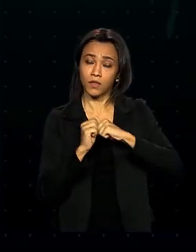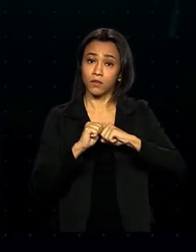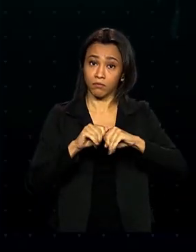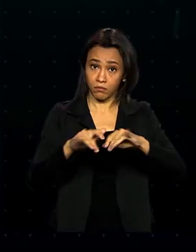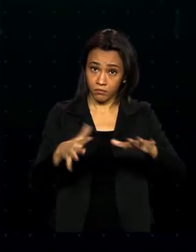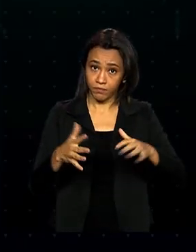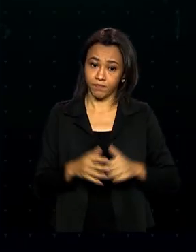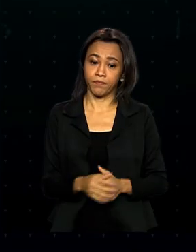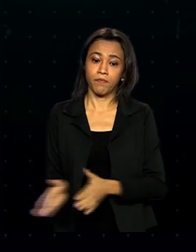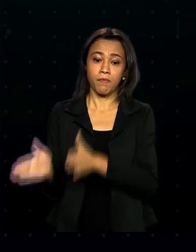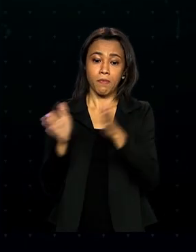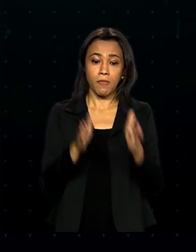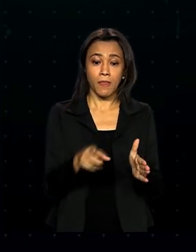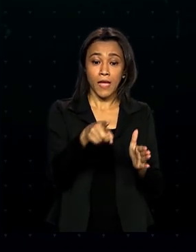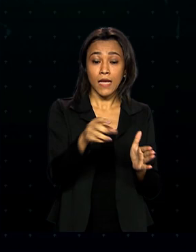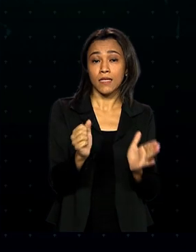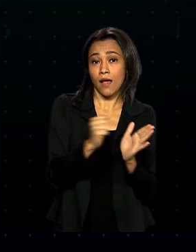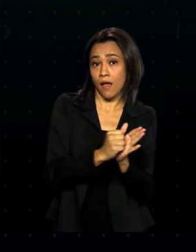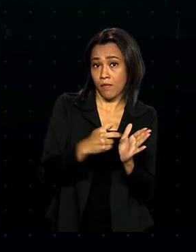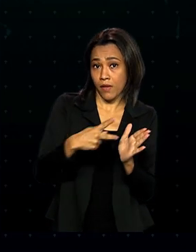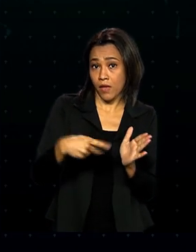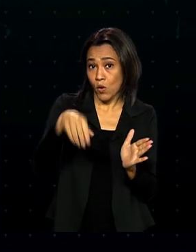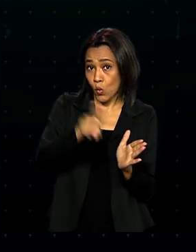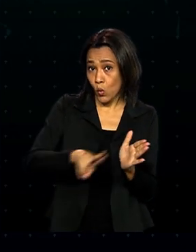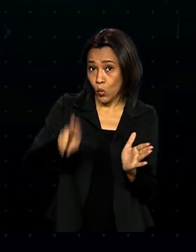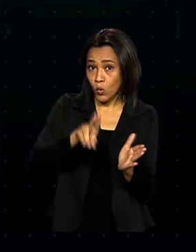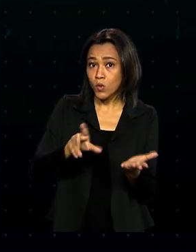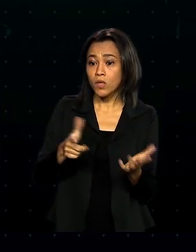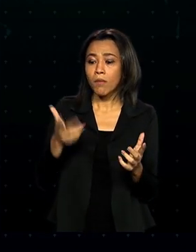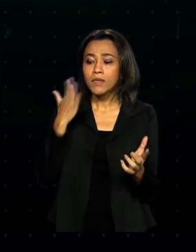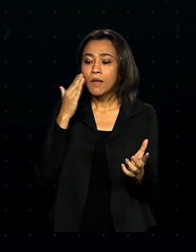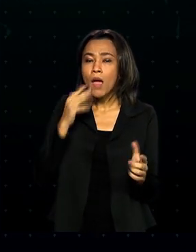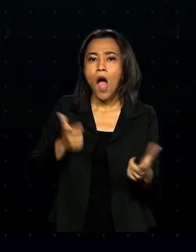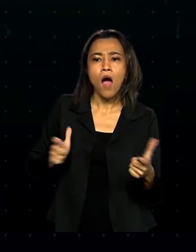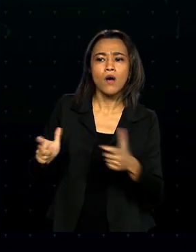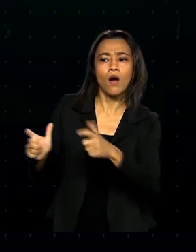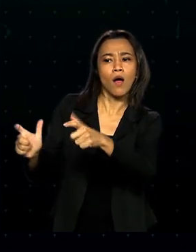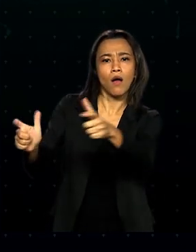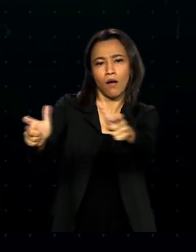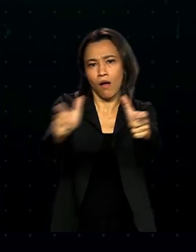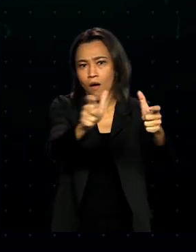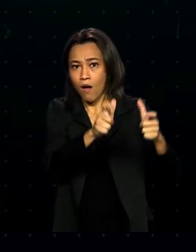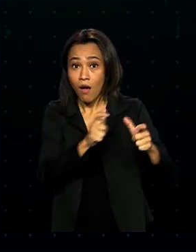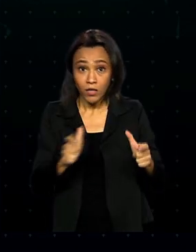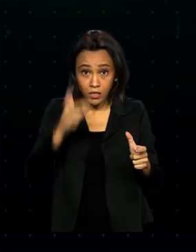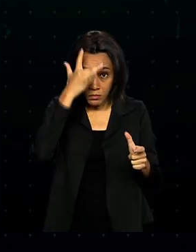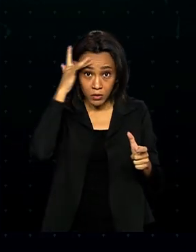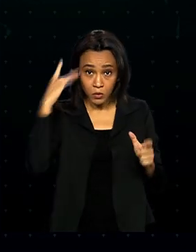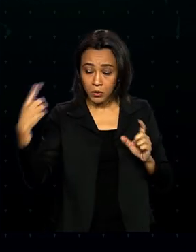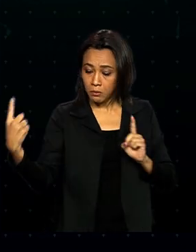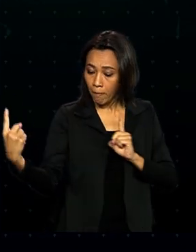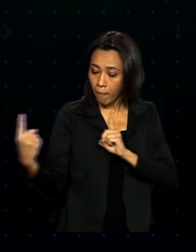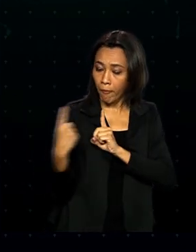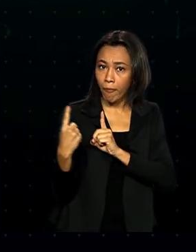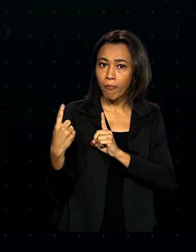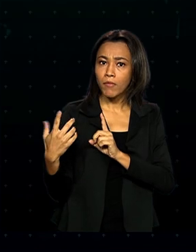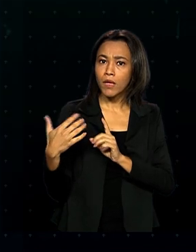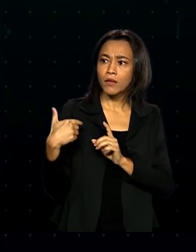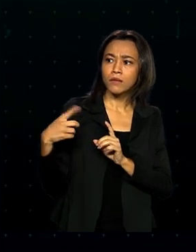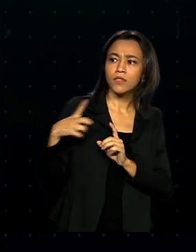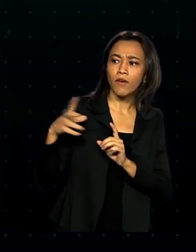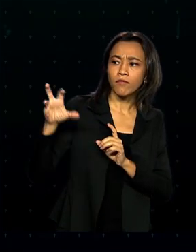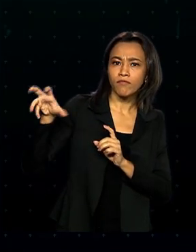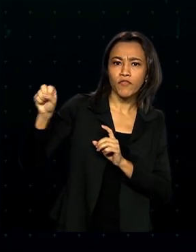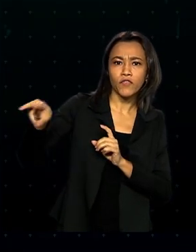O aplicativo usa dados de geolocalização para informar o usuário quando pessoas próximas a ele estiverem